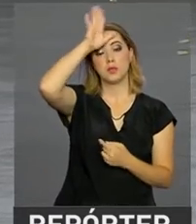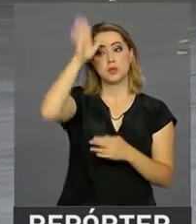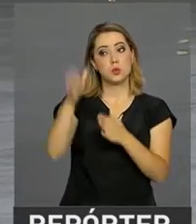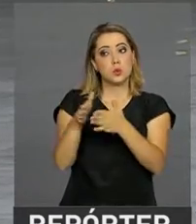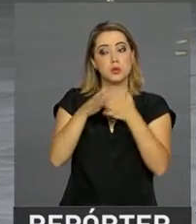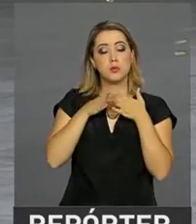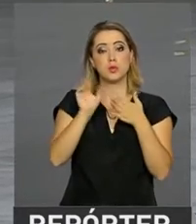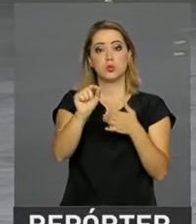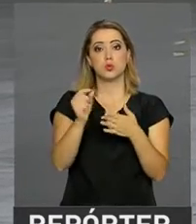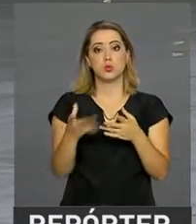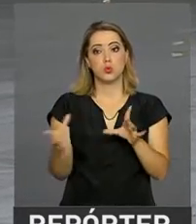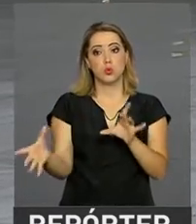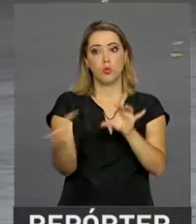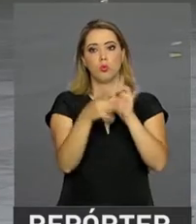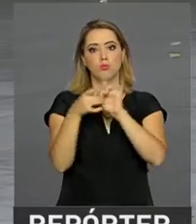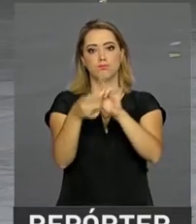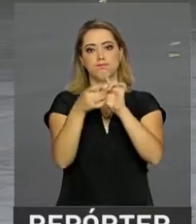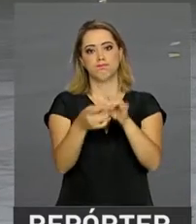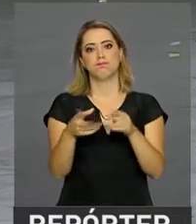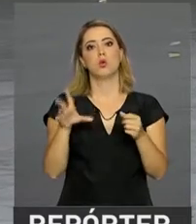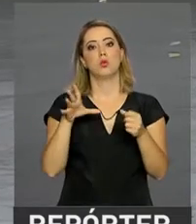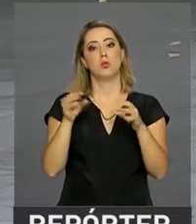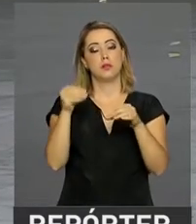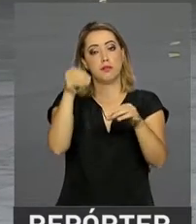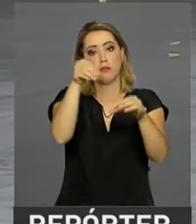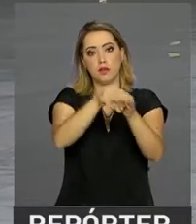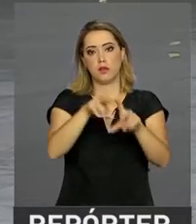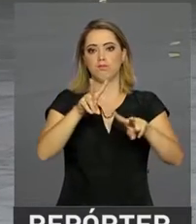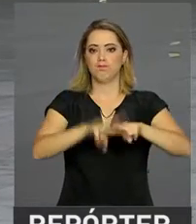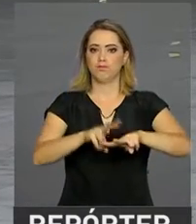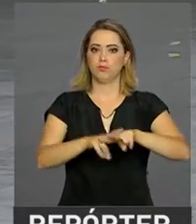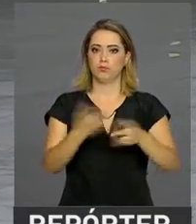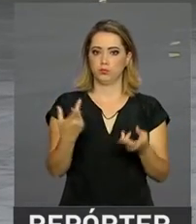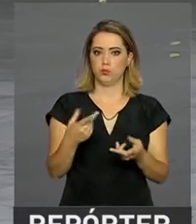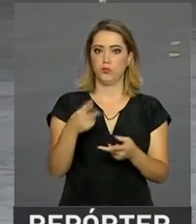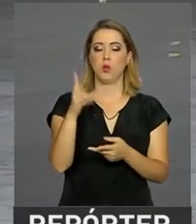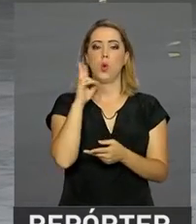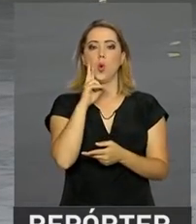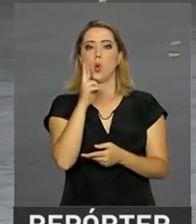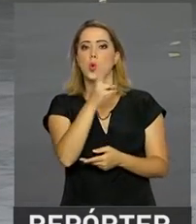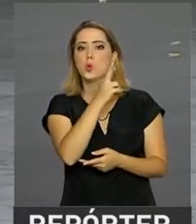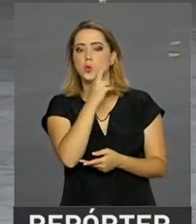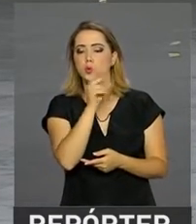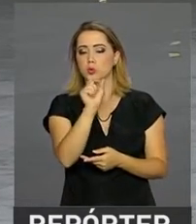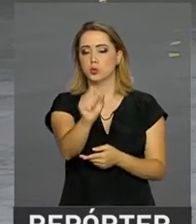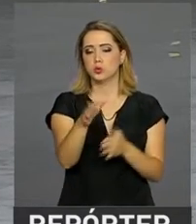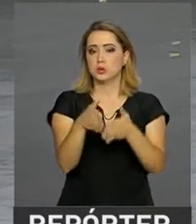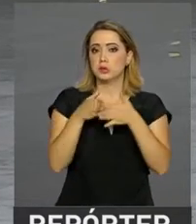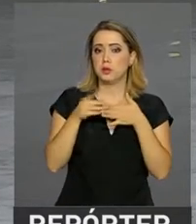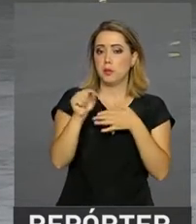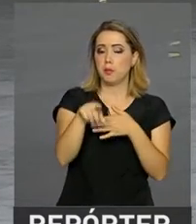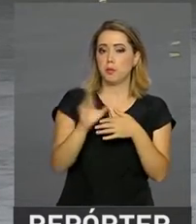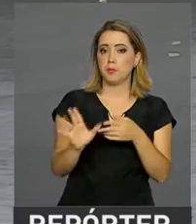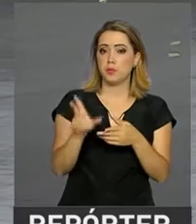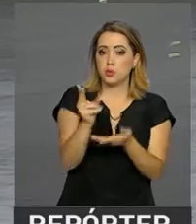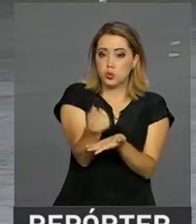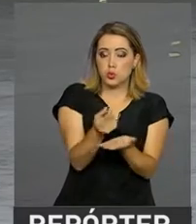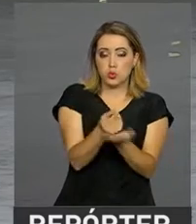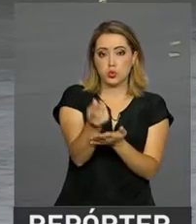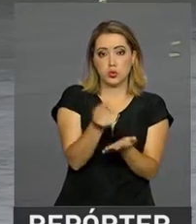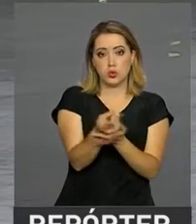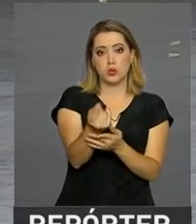penitenciária rondônia pediu investimentos para equipar e manter presídios em mato grosso solicitou que o governo envie